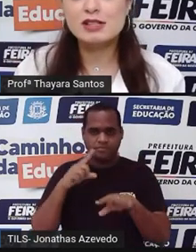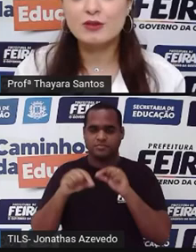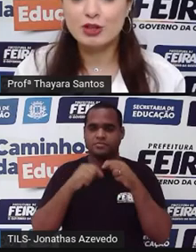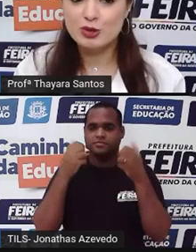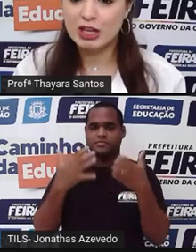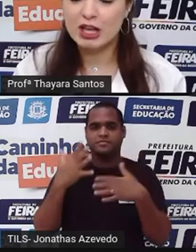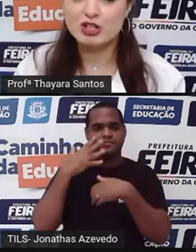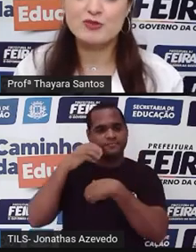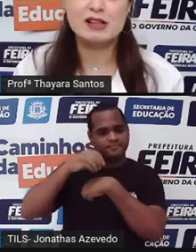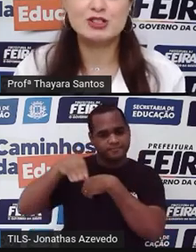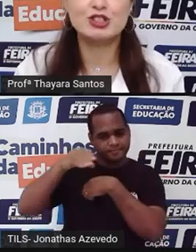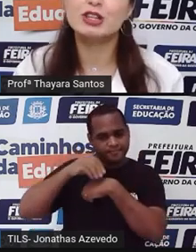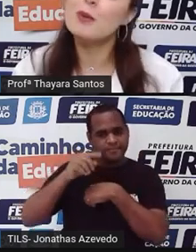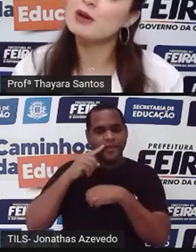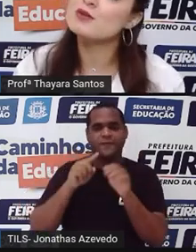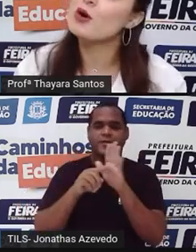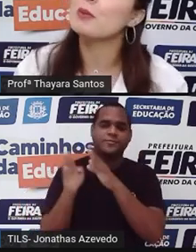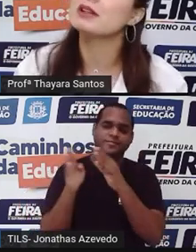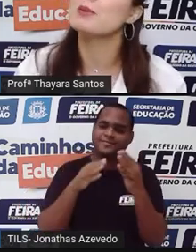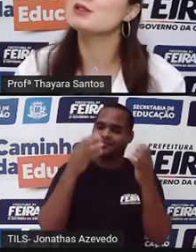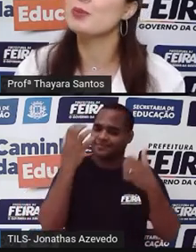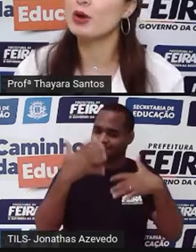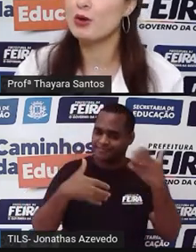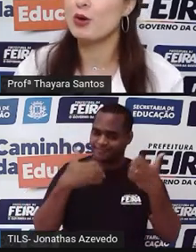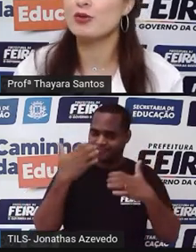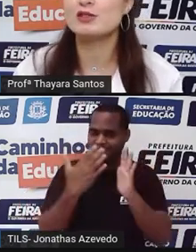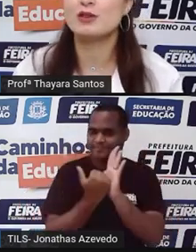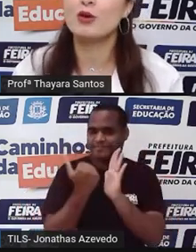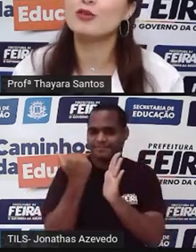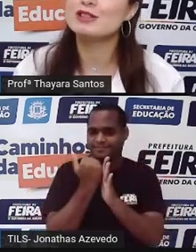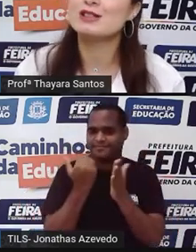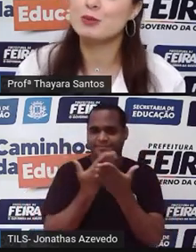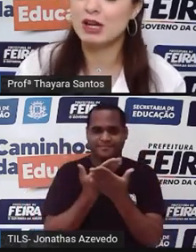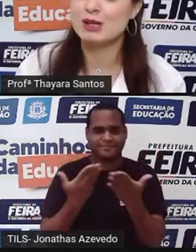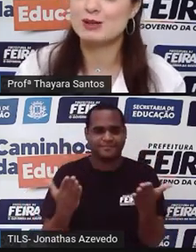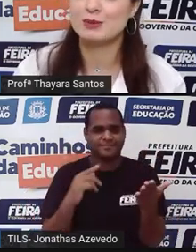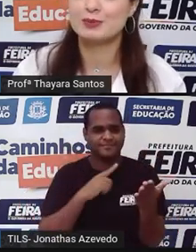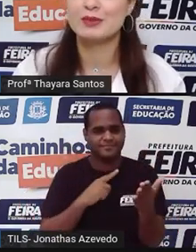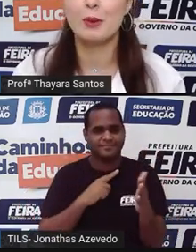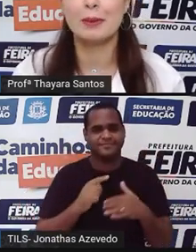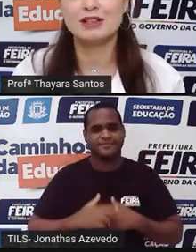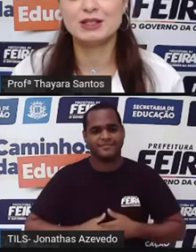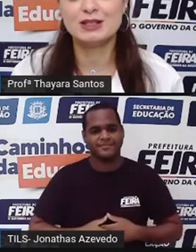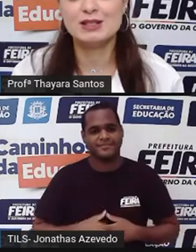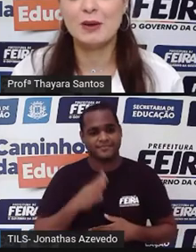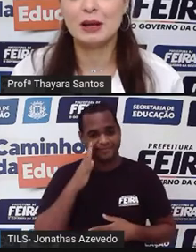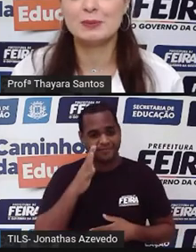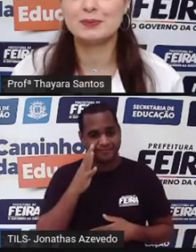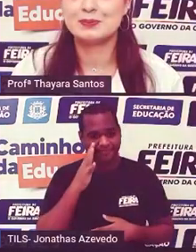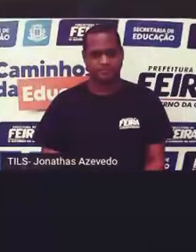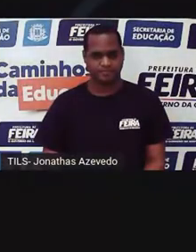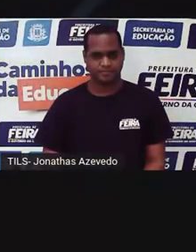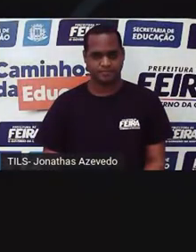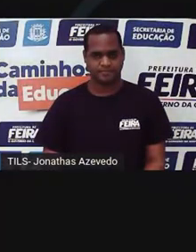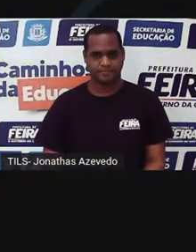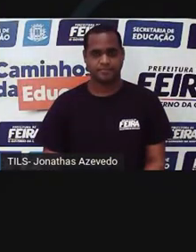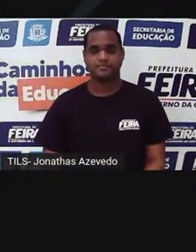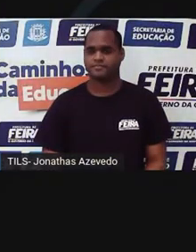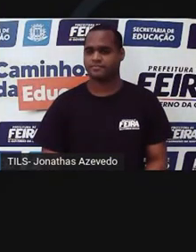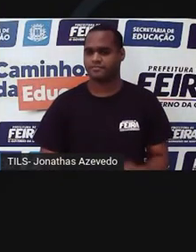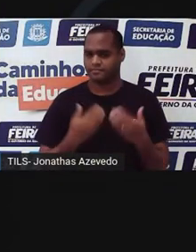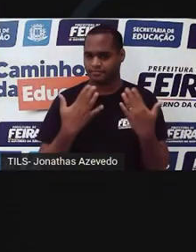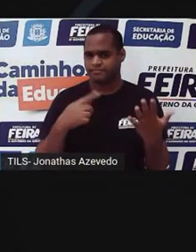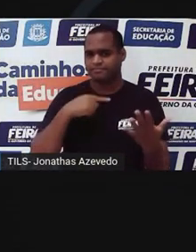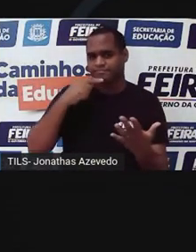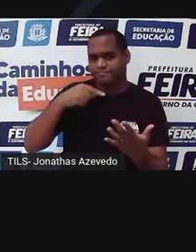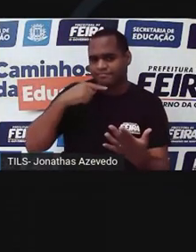eu trouxe esse vídeo aqui que a gente vai assistir e depois eu vou comentar mais um pouquinho conversar com você sobre não presta atenção aí você